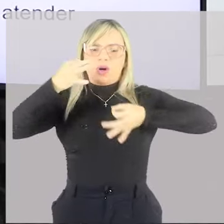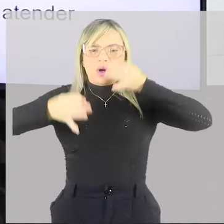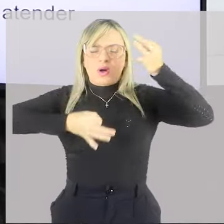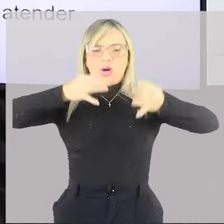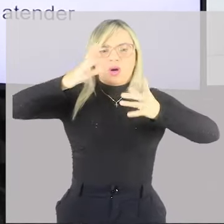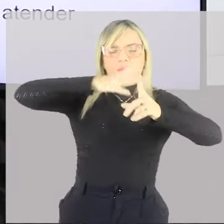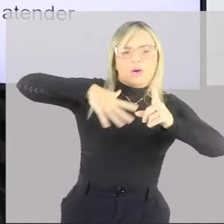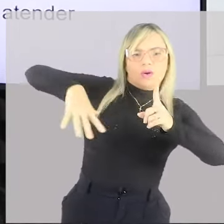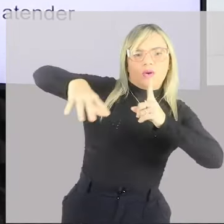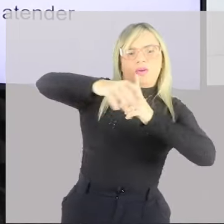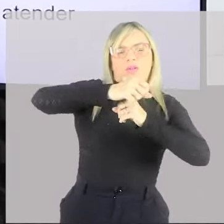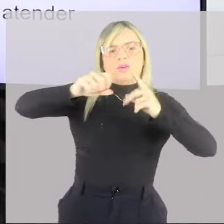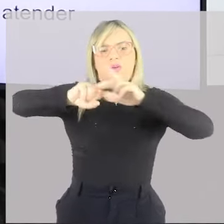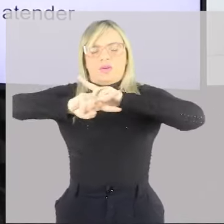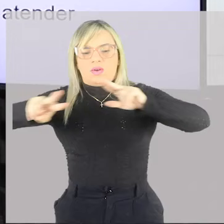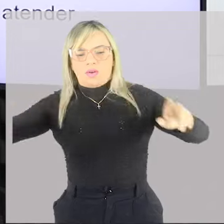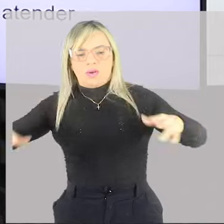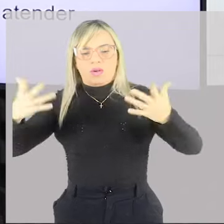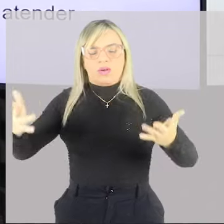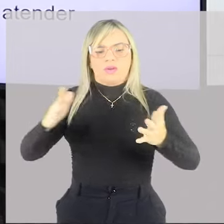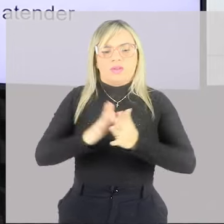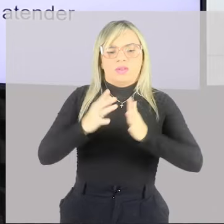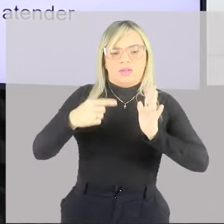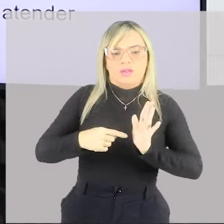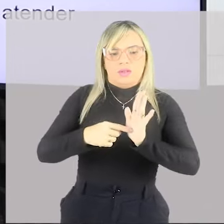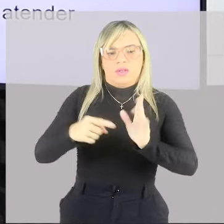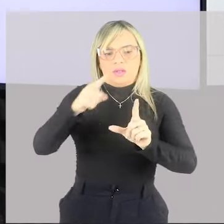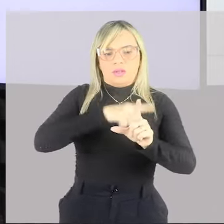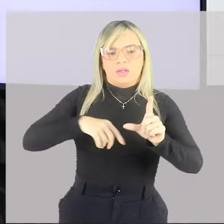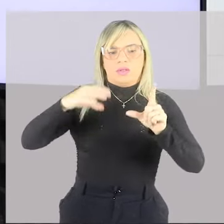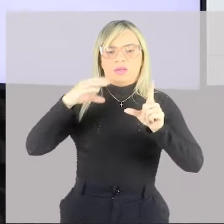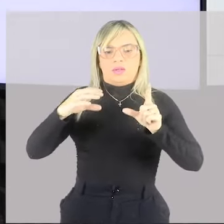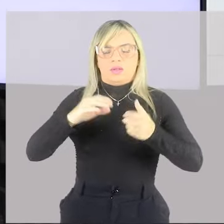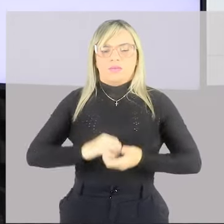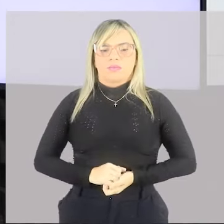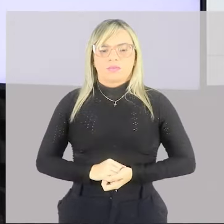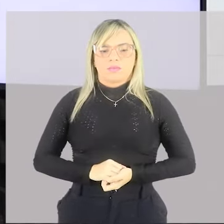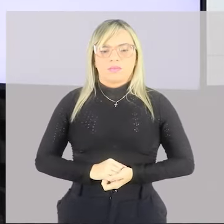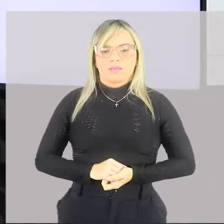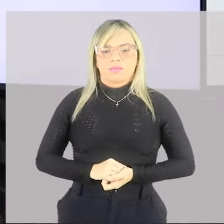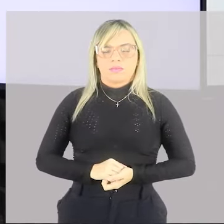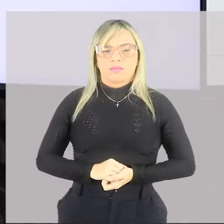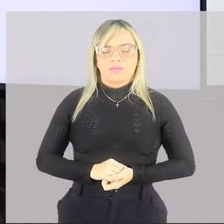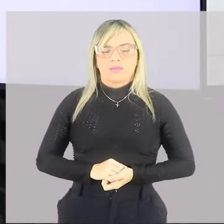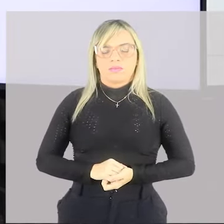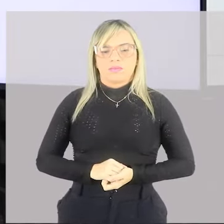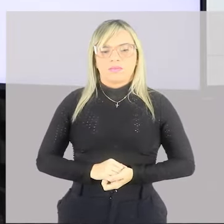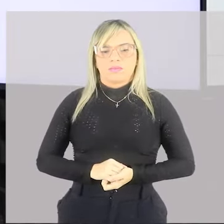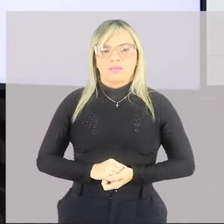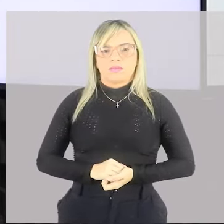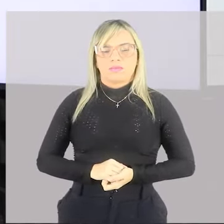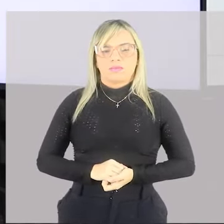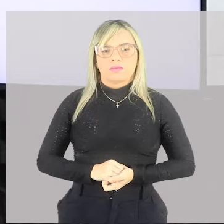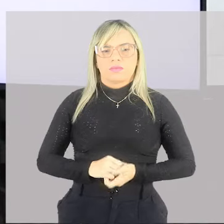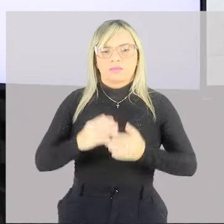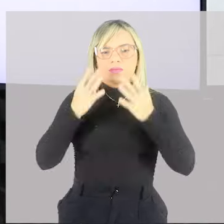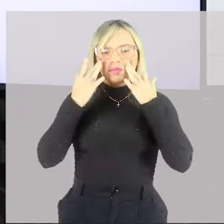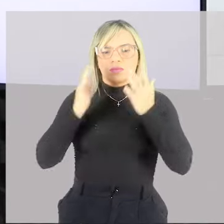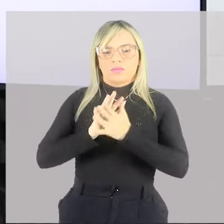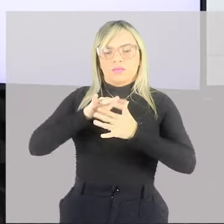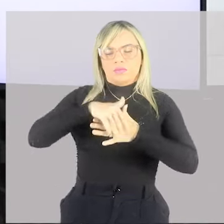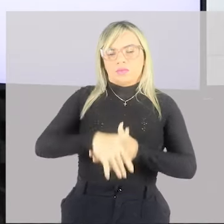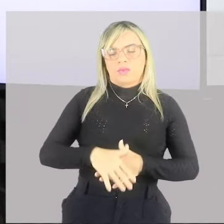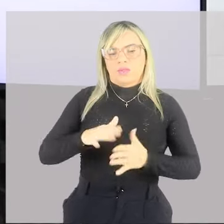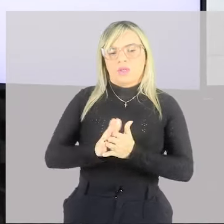sociais entre entre outras coisas resposta letra C Saímos de arte pré-histórica e entramos